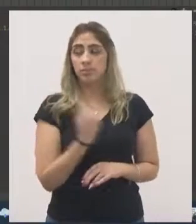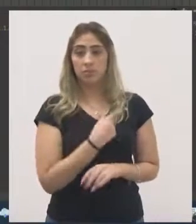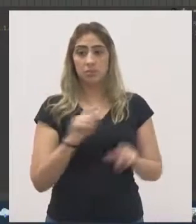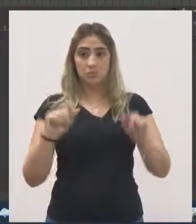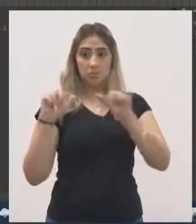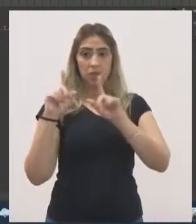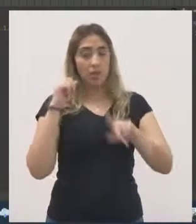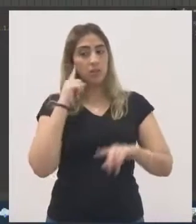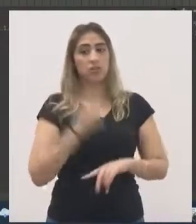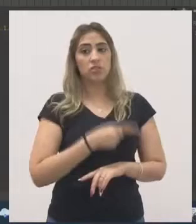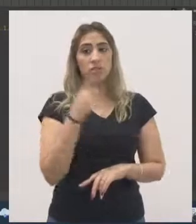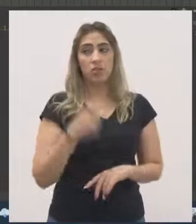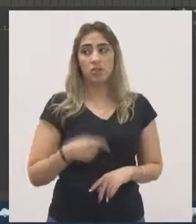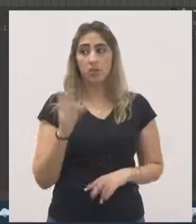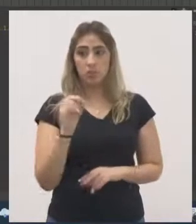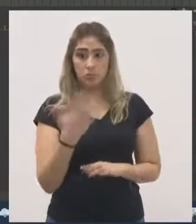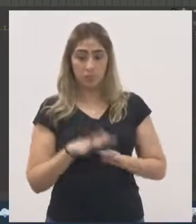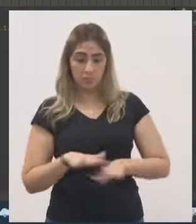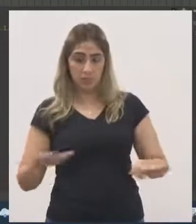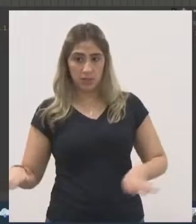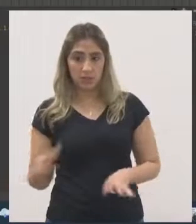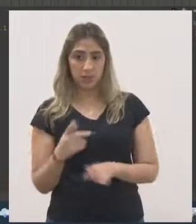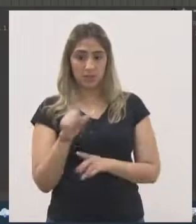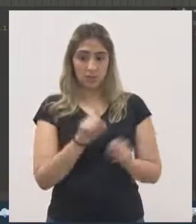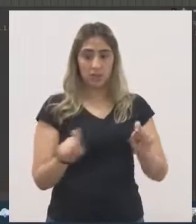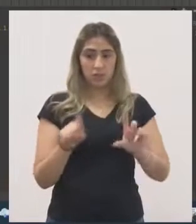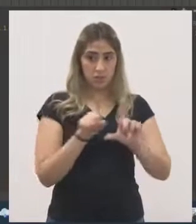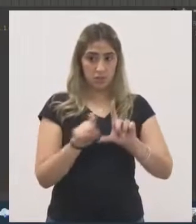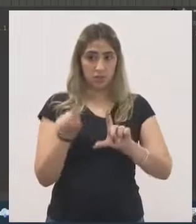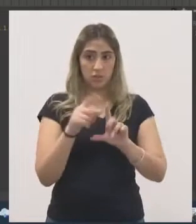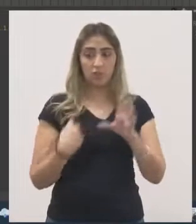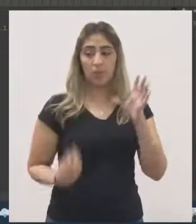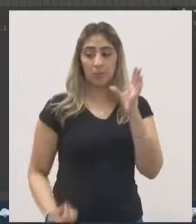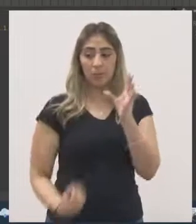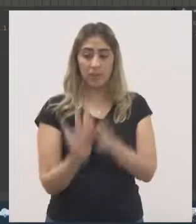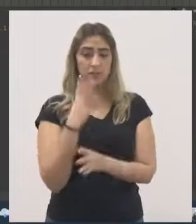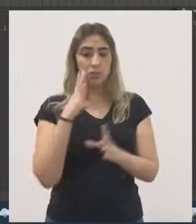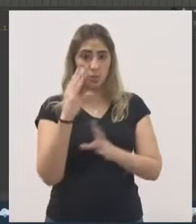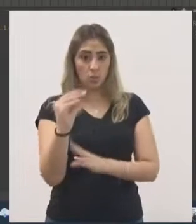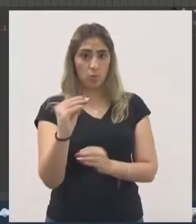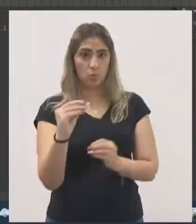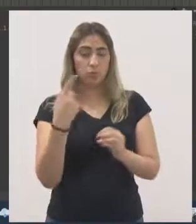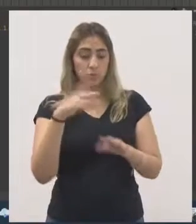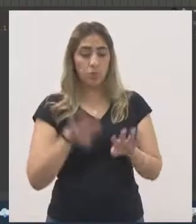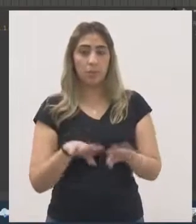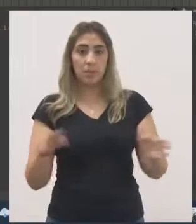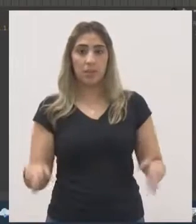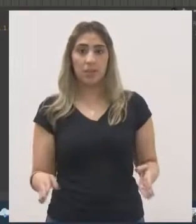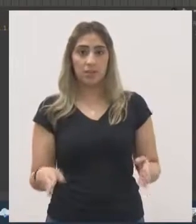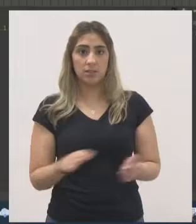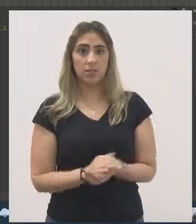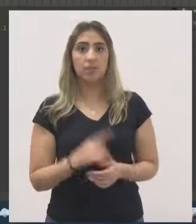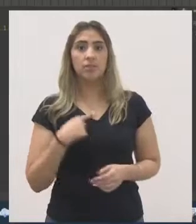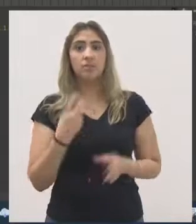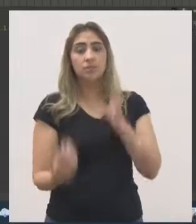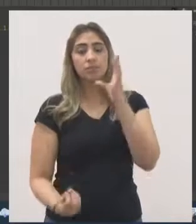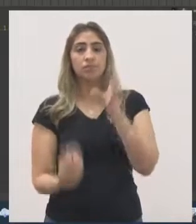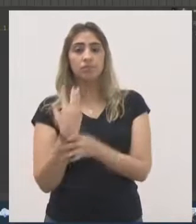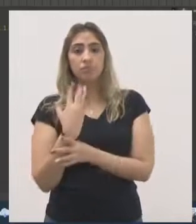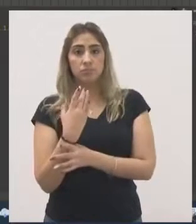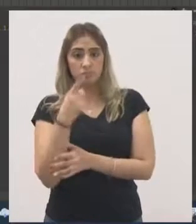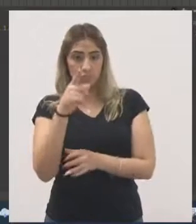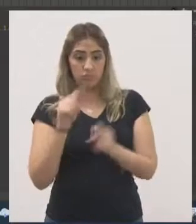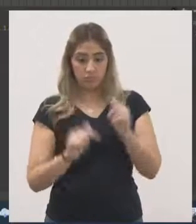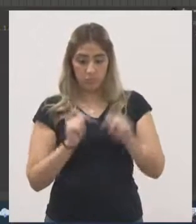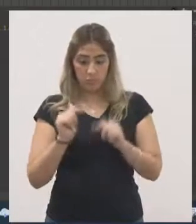áudio ou uma mesa digital, vai aparecer todos os canais da sua mesa. Então, vamos imaginar que o seu instrumento musical está ligado no canal